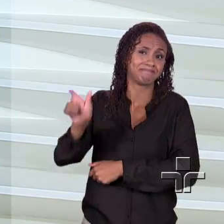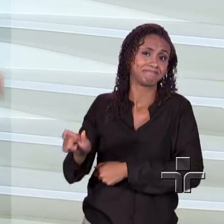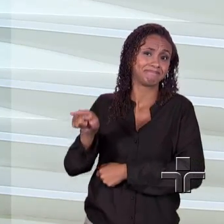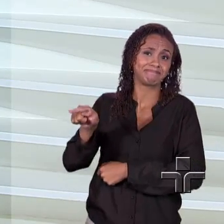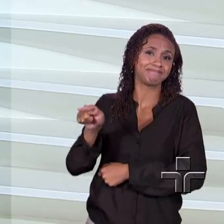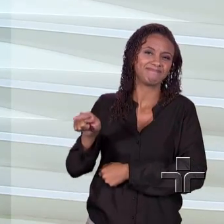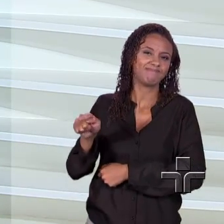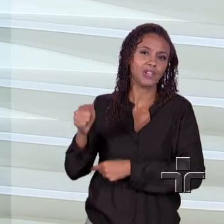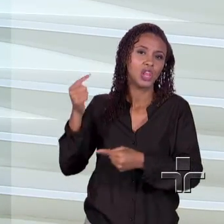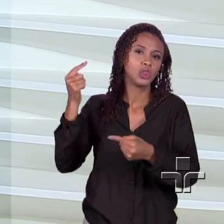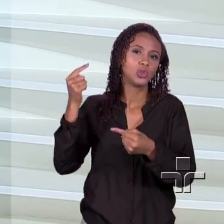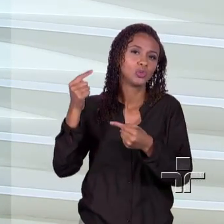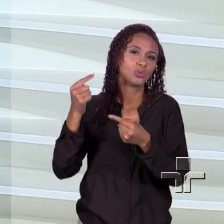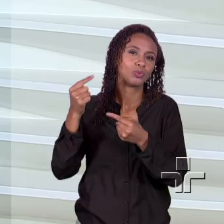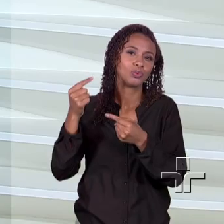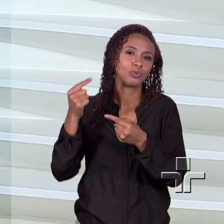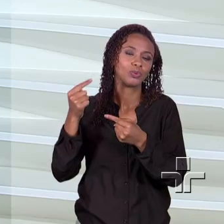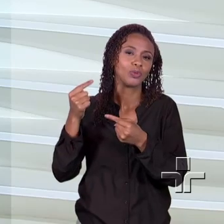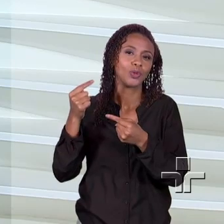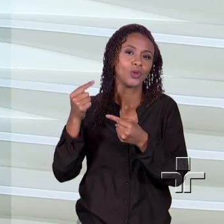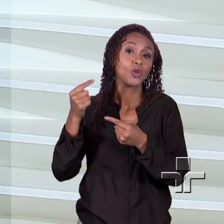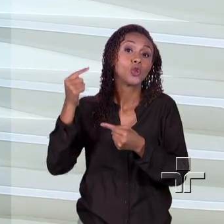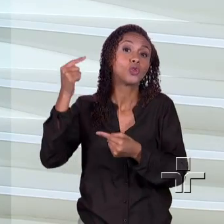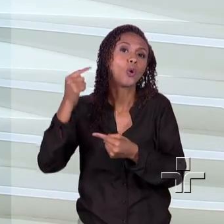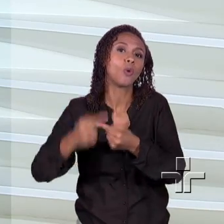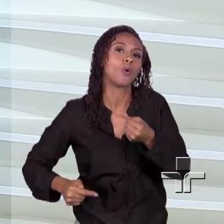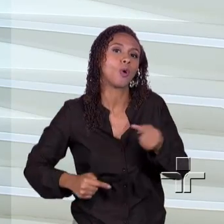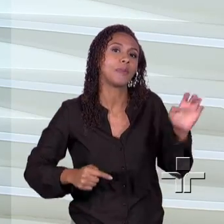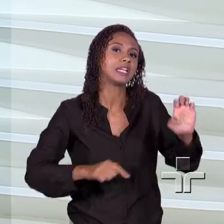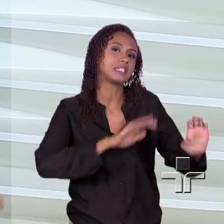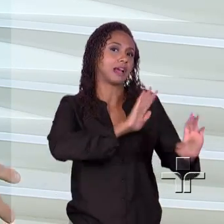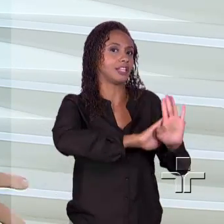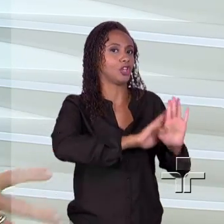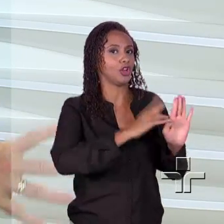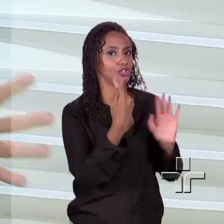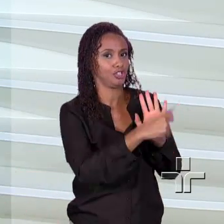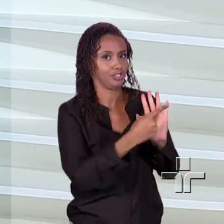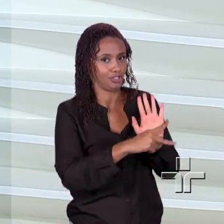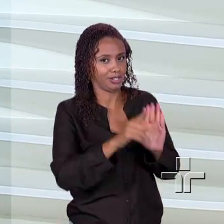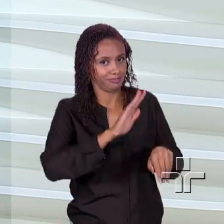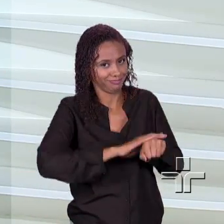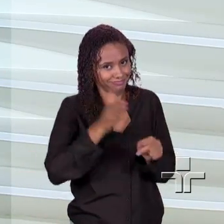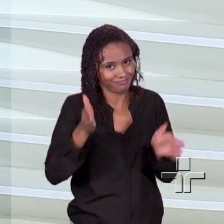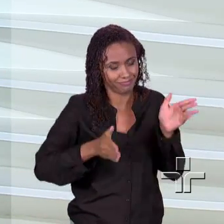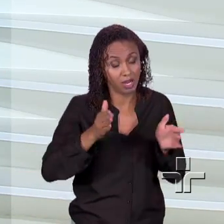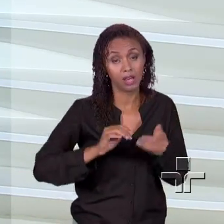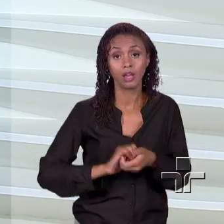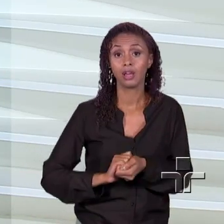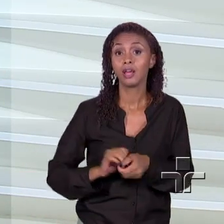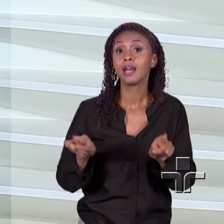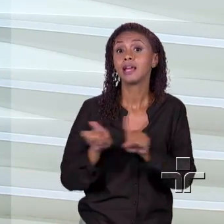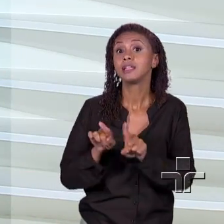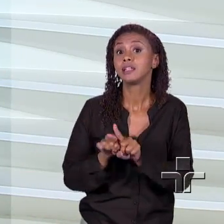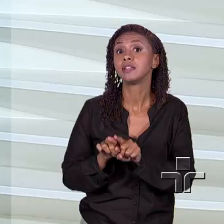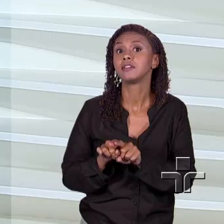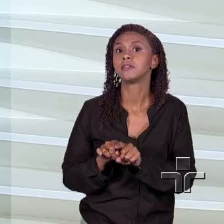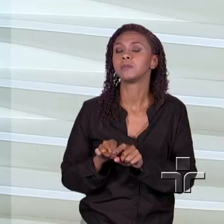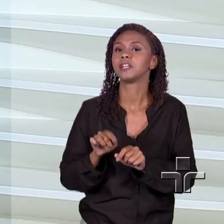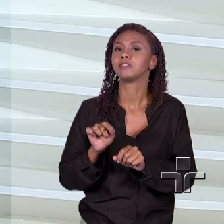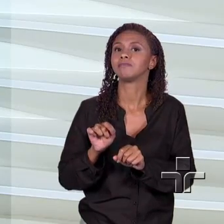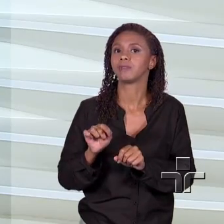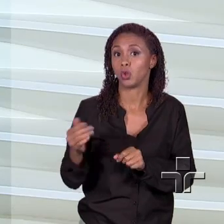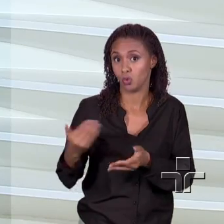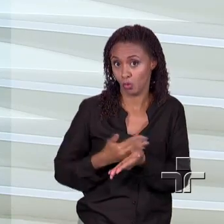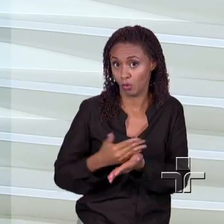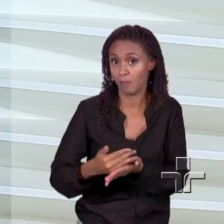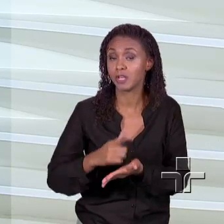combina com o imaginário que a esquerda queria projetar sobre esse período. E quem dominava a historiografia, no primeiro momento, eram